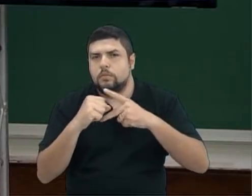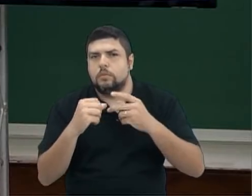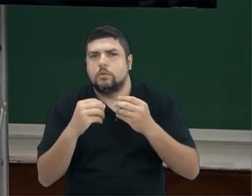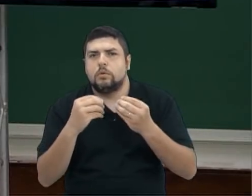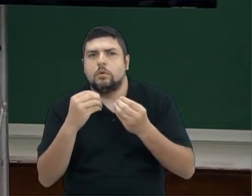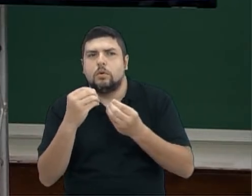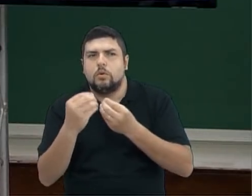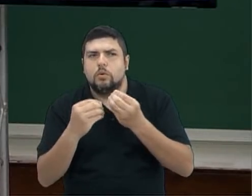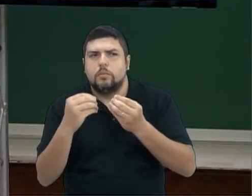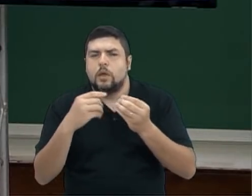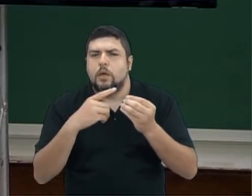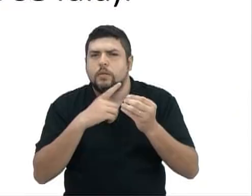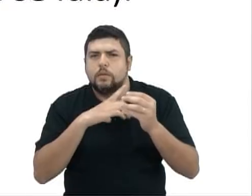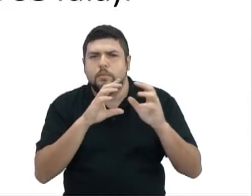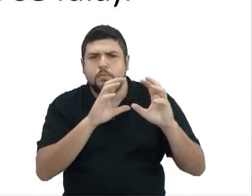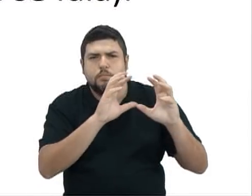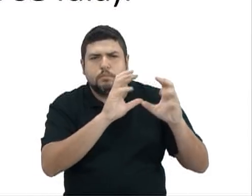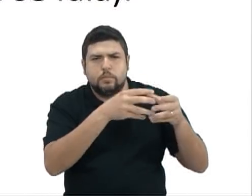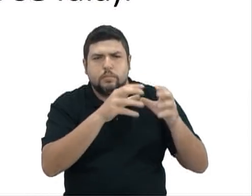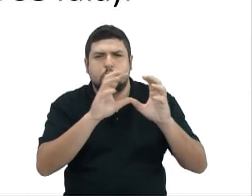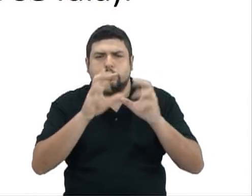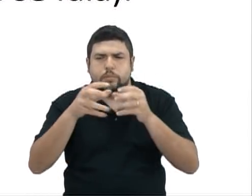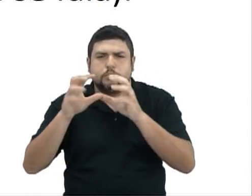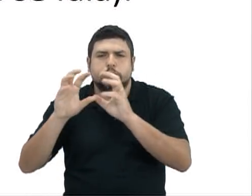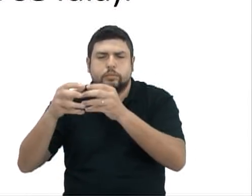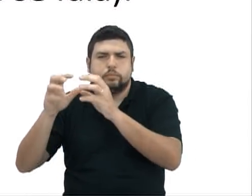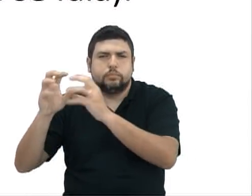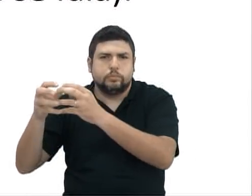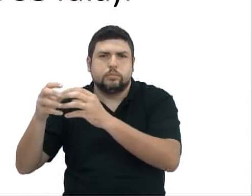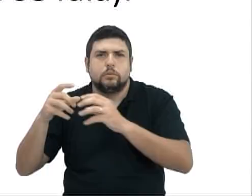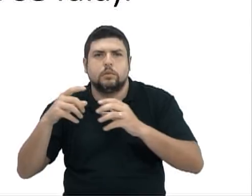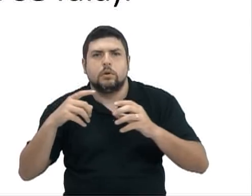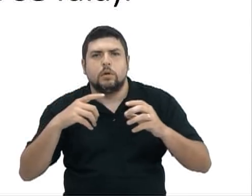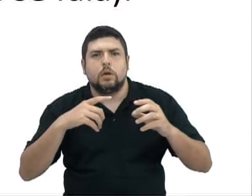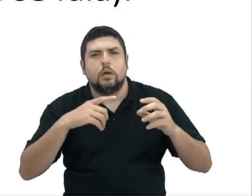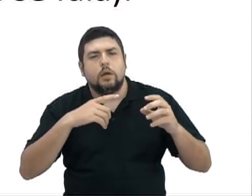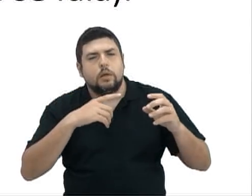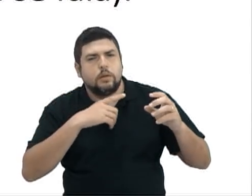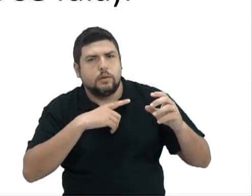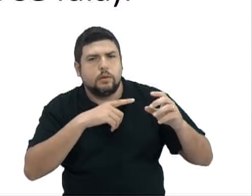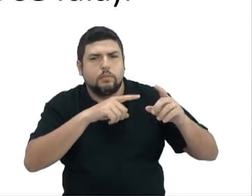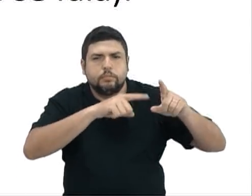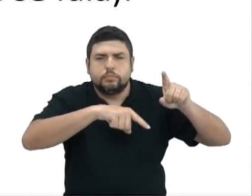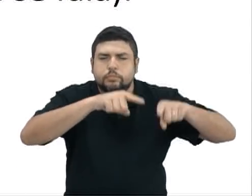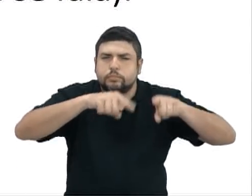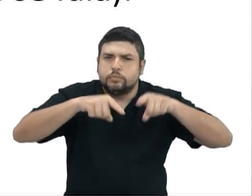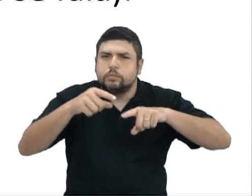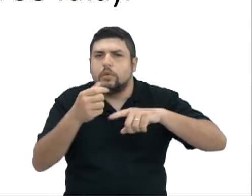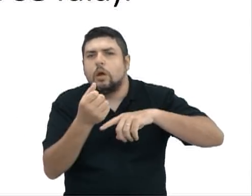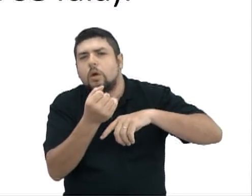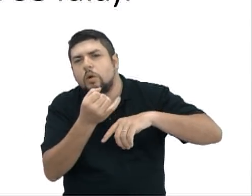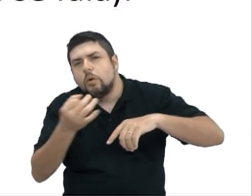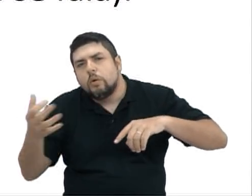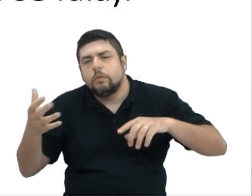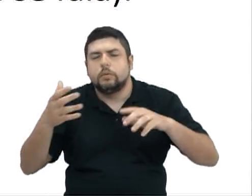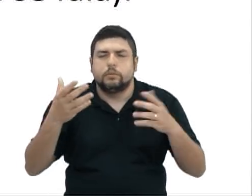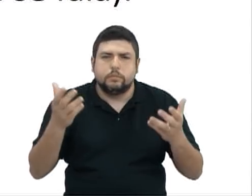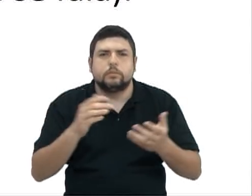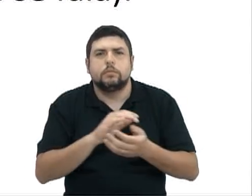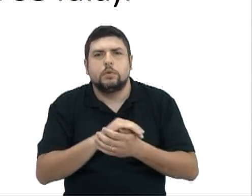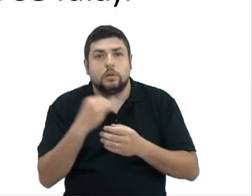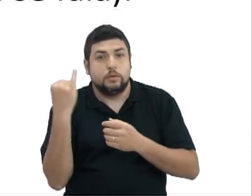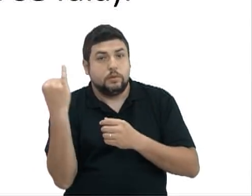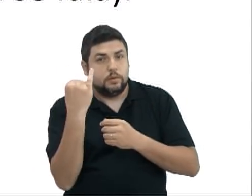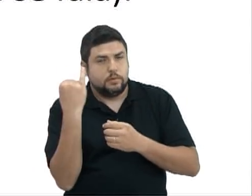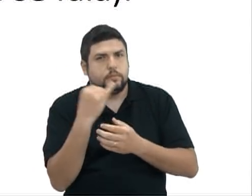em diversas categorias e eles variam de gênero, número e pessoa. Isso é muito importante.